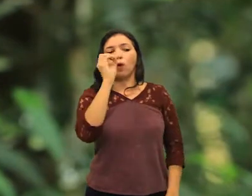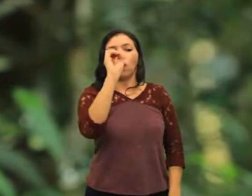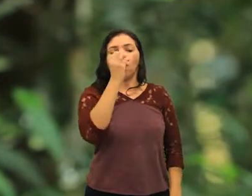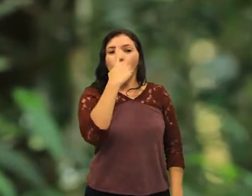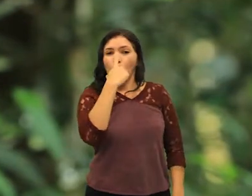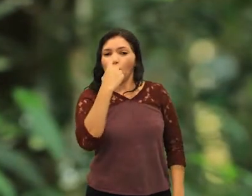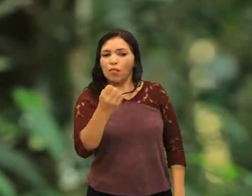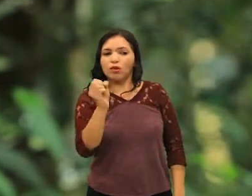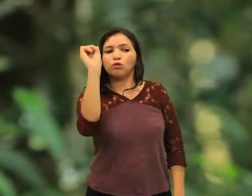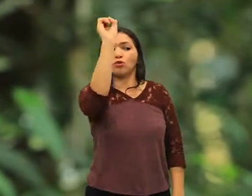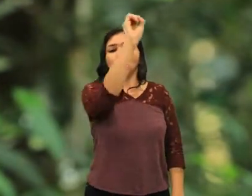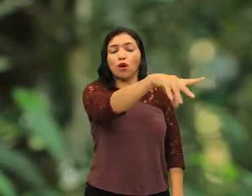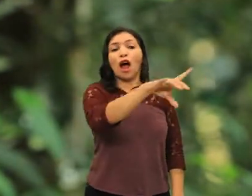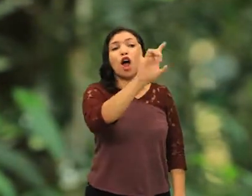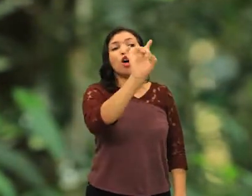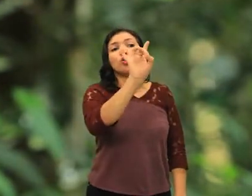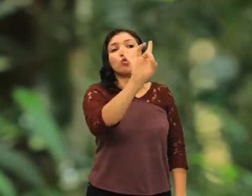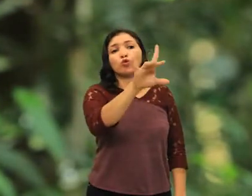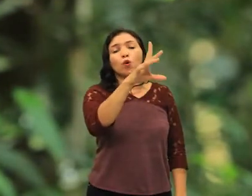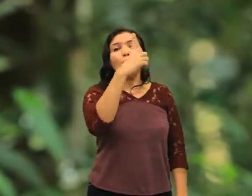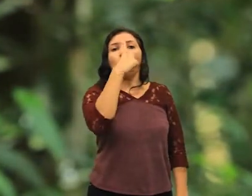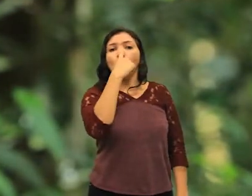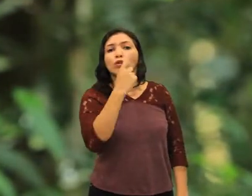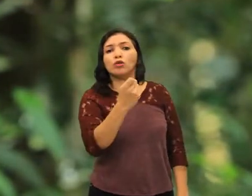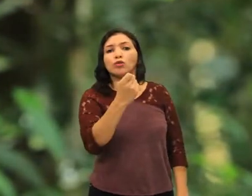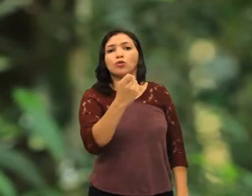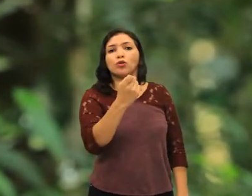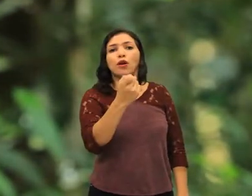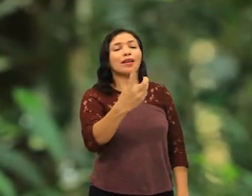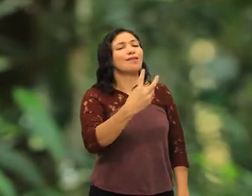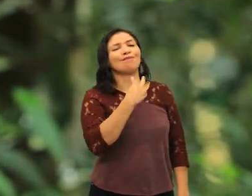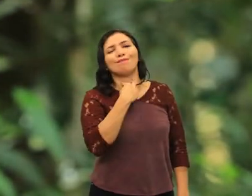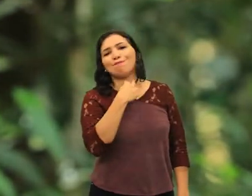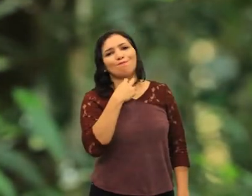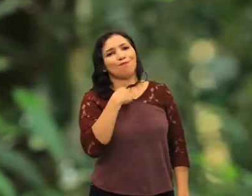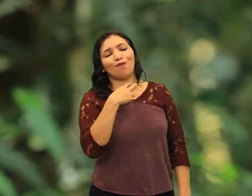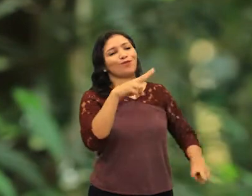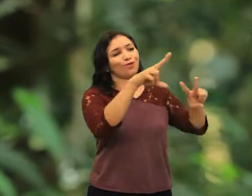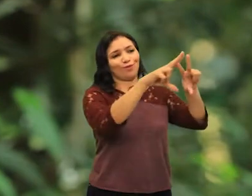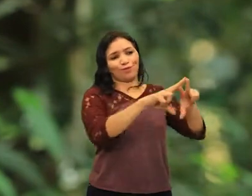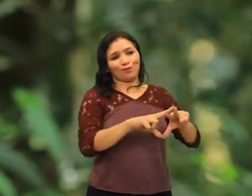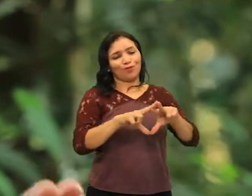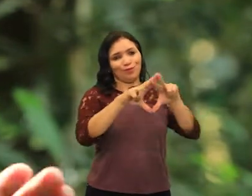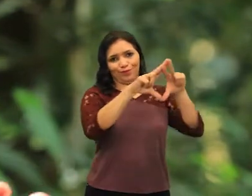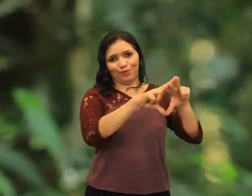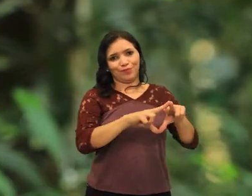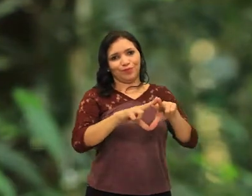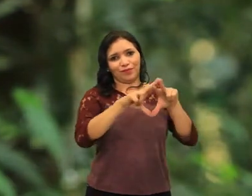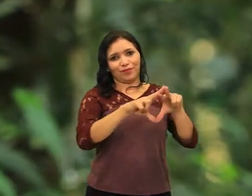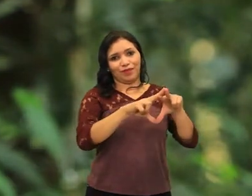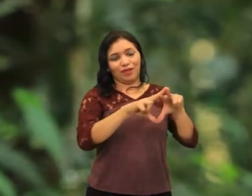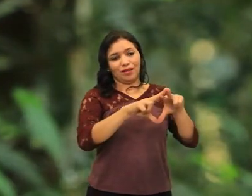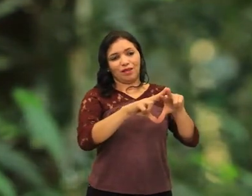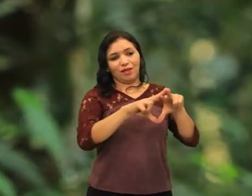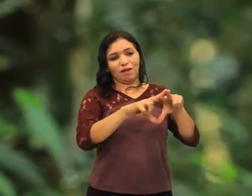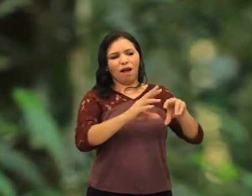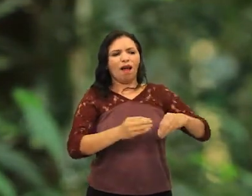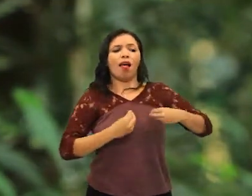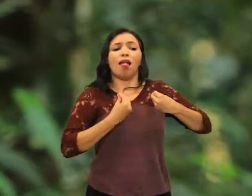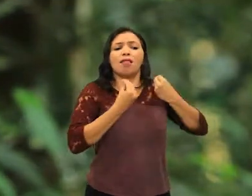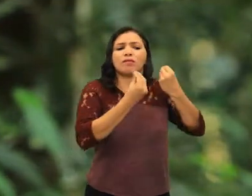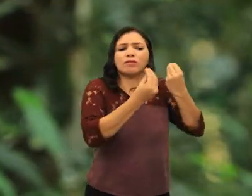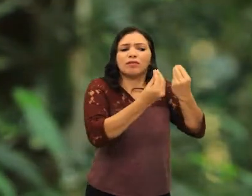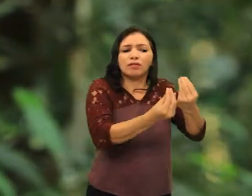né, que é o material que não pode ser reciclado. Né? Então, além de dar uma vida útil maior ao aterro